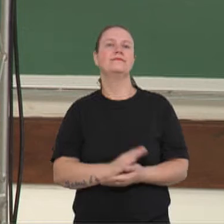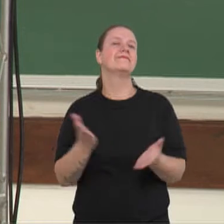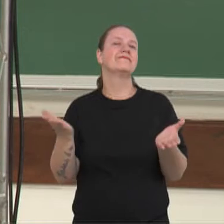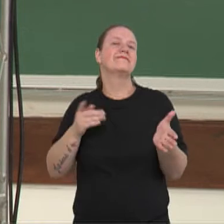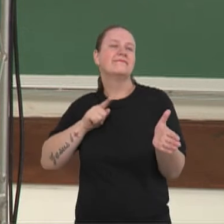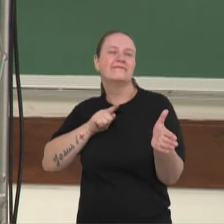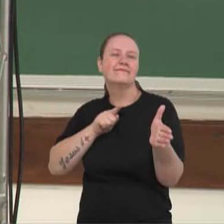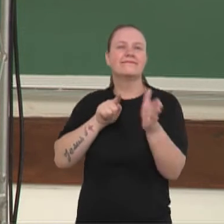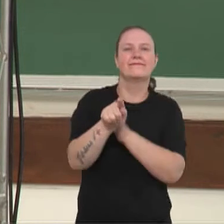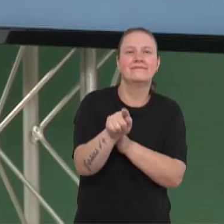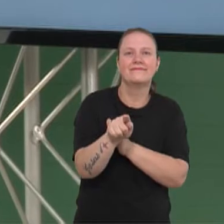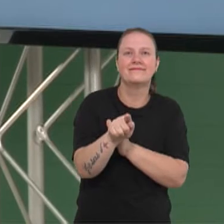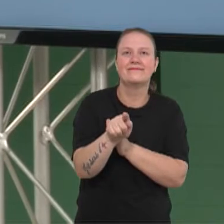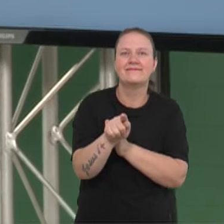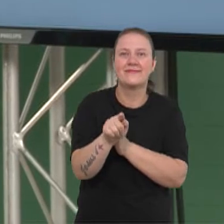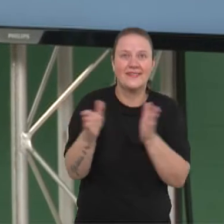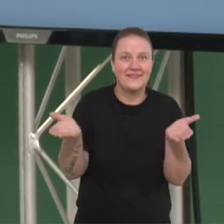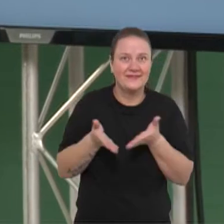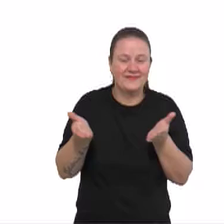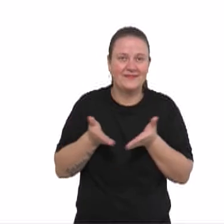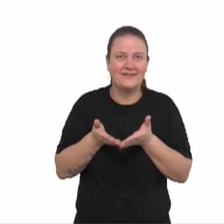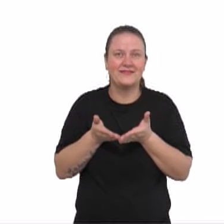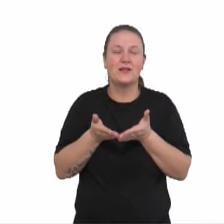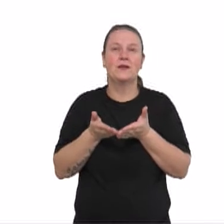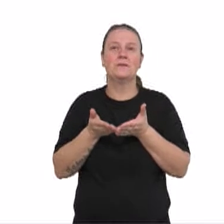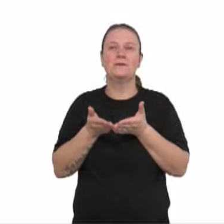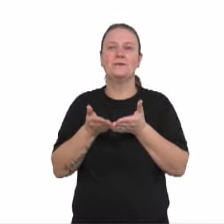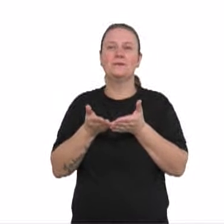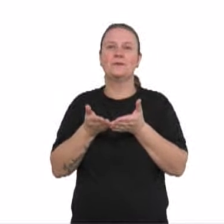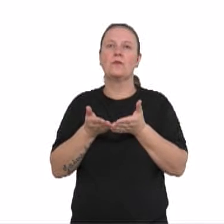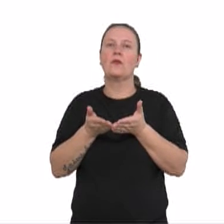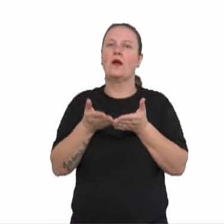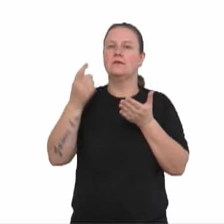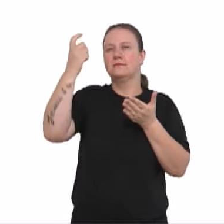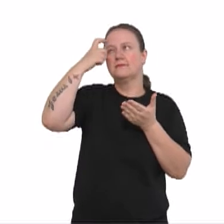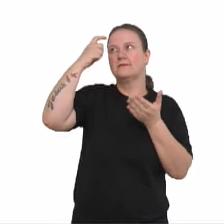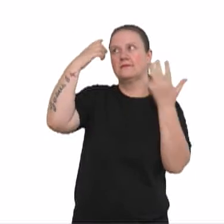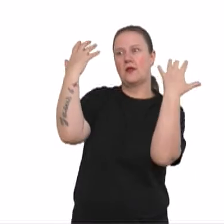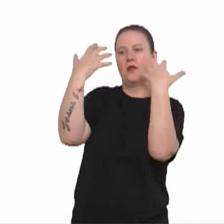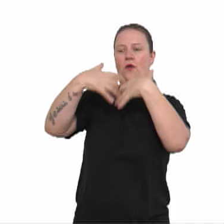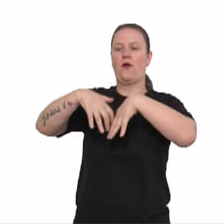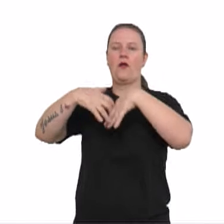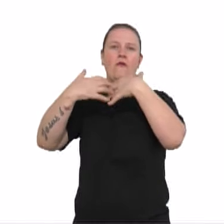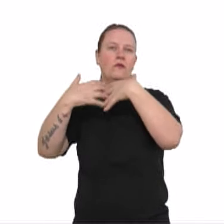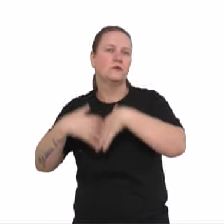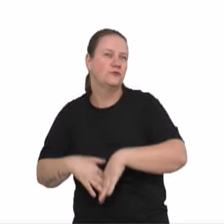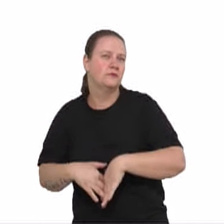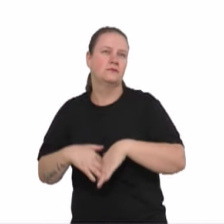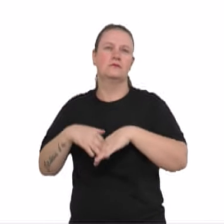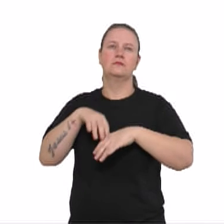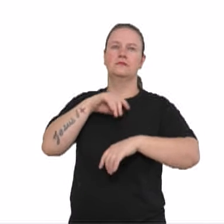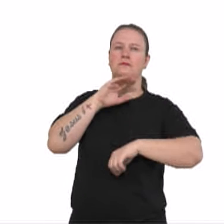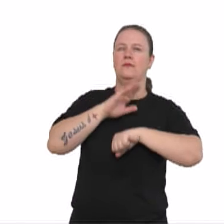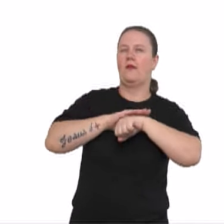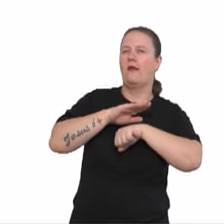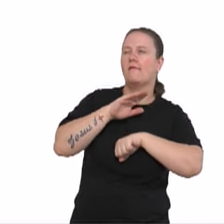vamos novamente para o quiz. No quiz é o momento da gente refletir um pouquinho mais sobre o que a